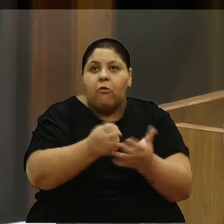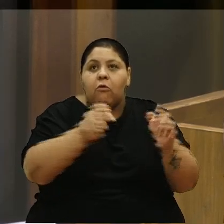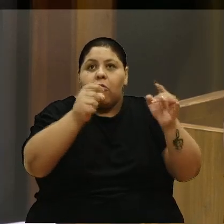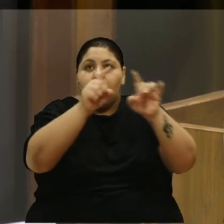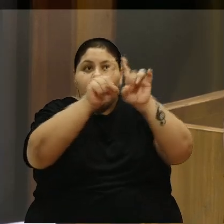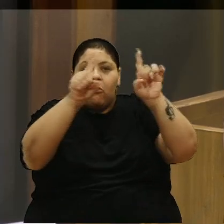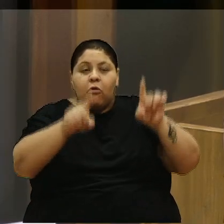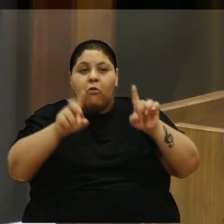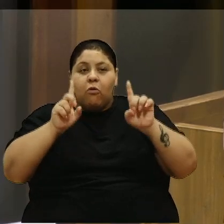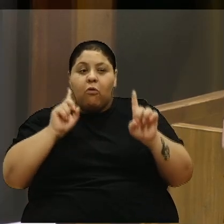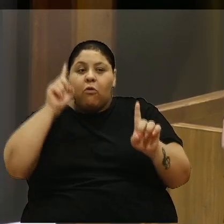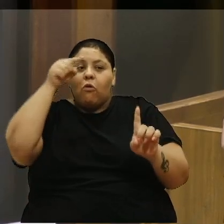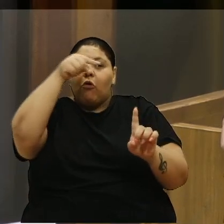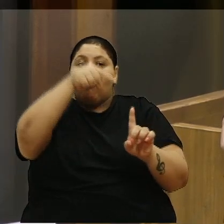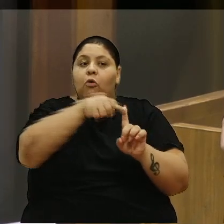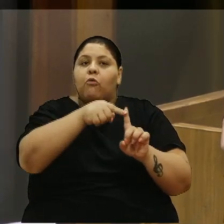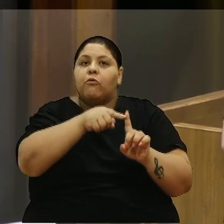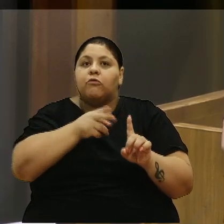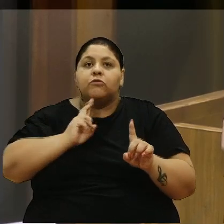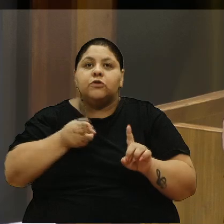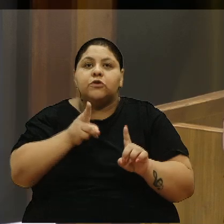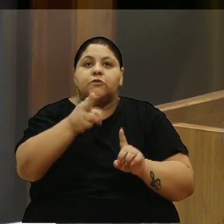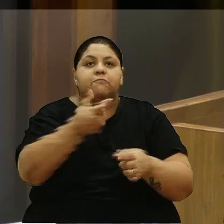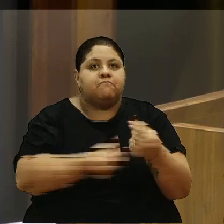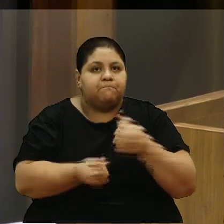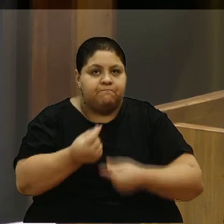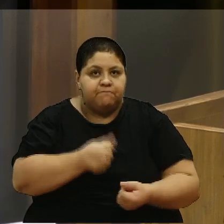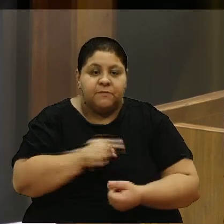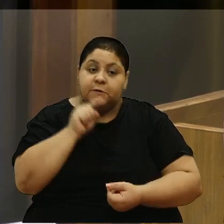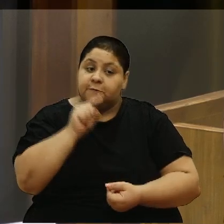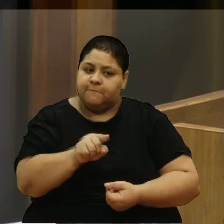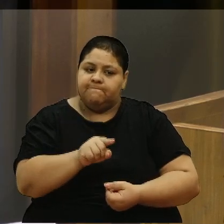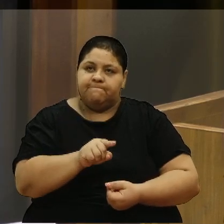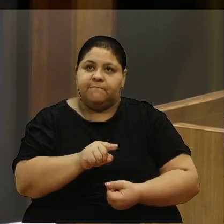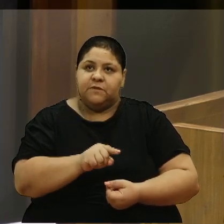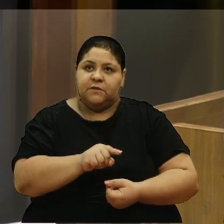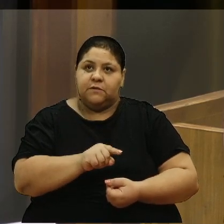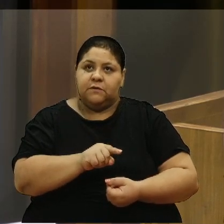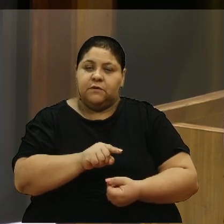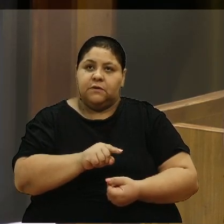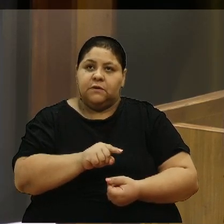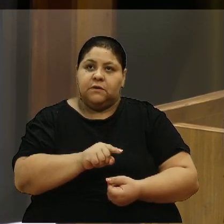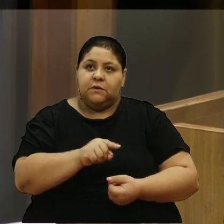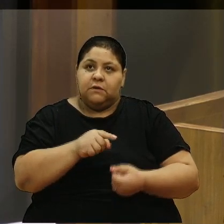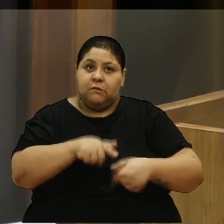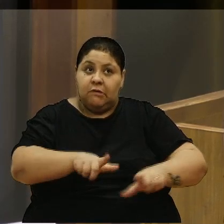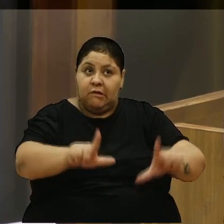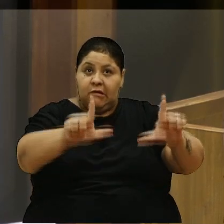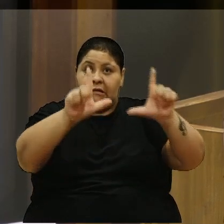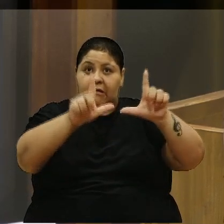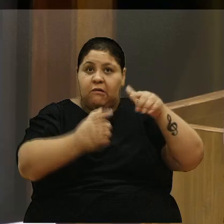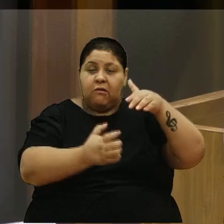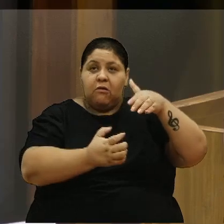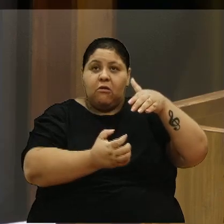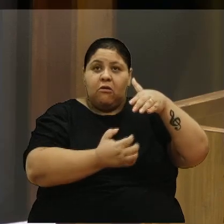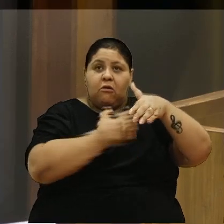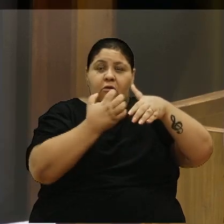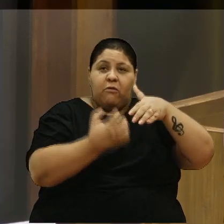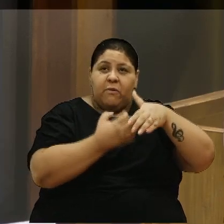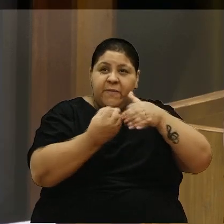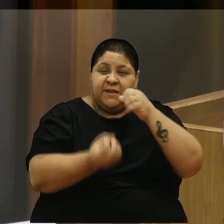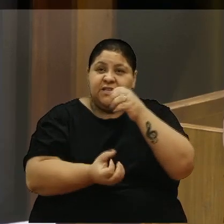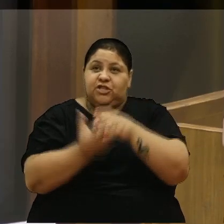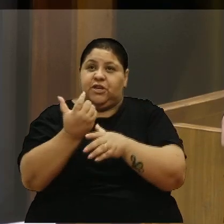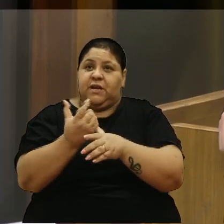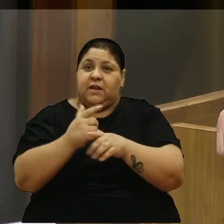visando a continuidade e a perpetuação do negócio. Isso é ter visão, porque uma empresa gera empregos, gera